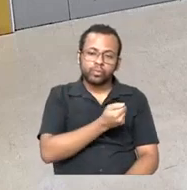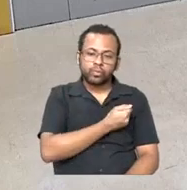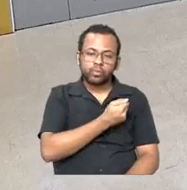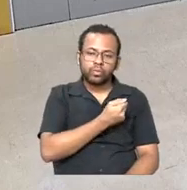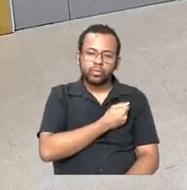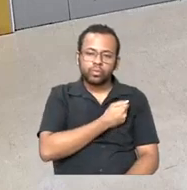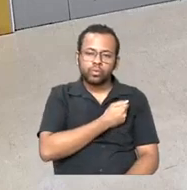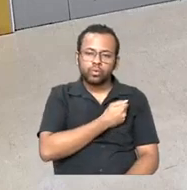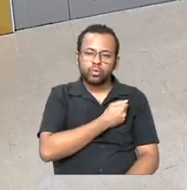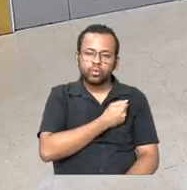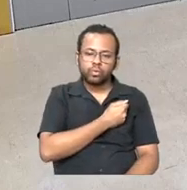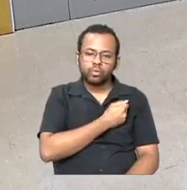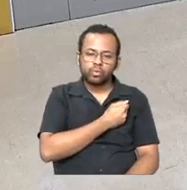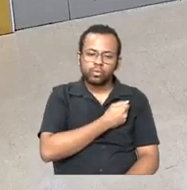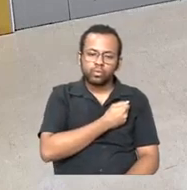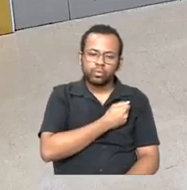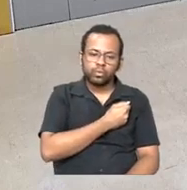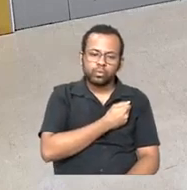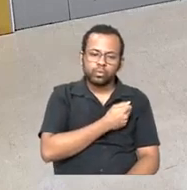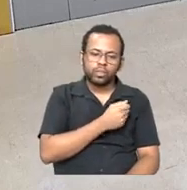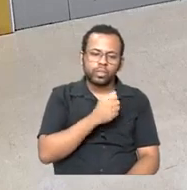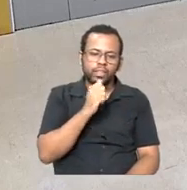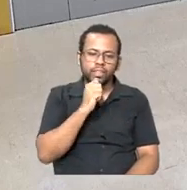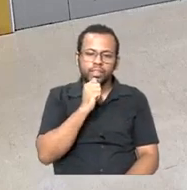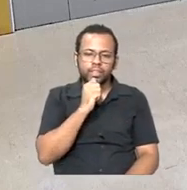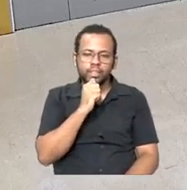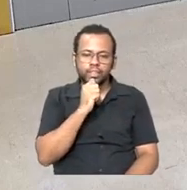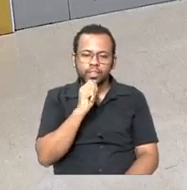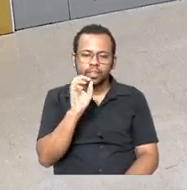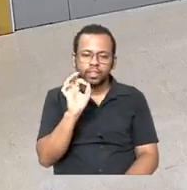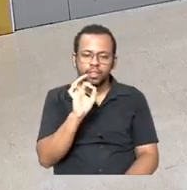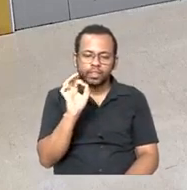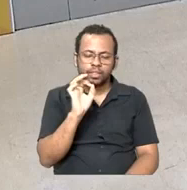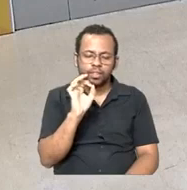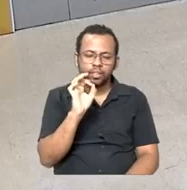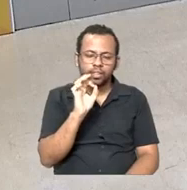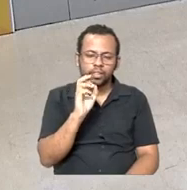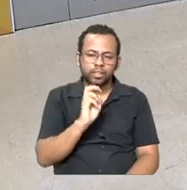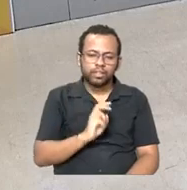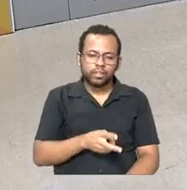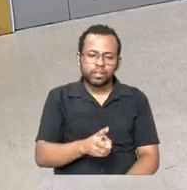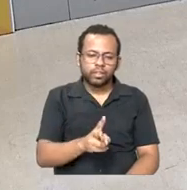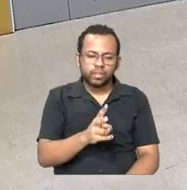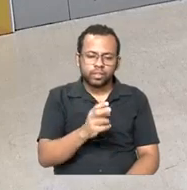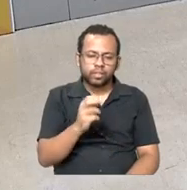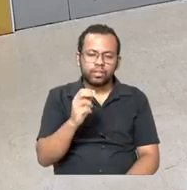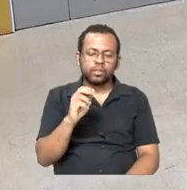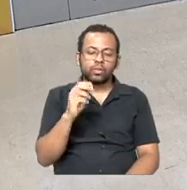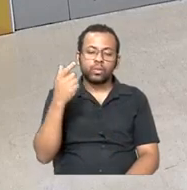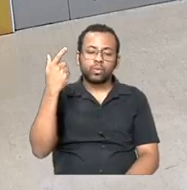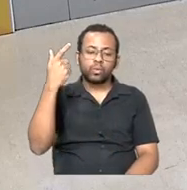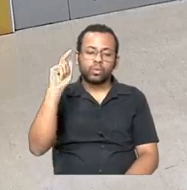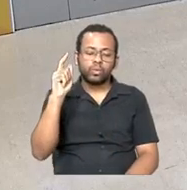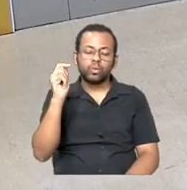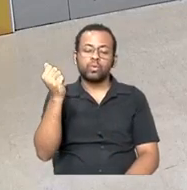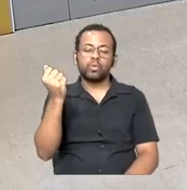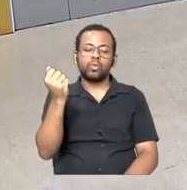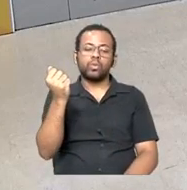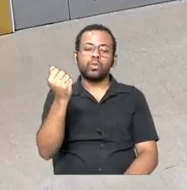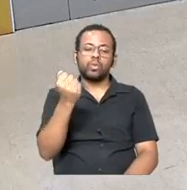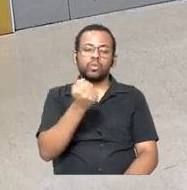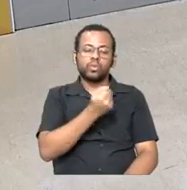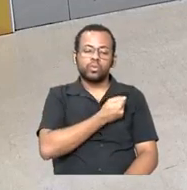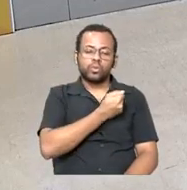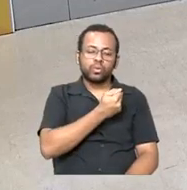eu não chegou ninguém nem chegou a bolinha que ele espera né então seguimos a Valesca já chamou mais uma dezena e eu